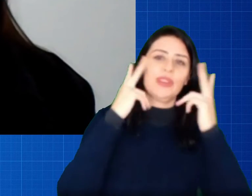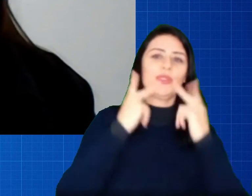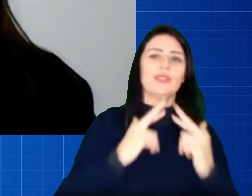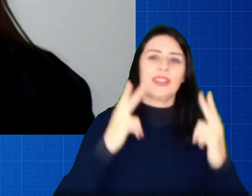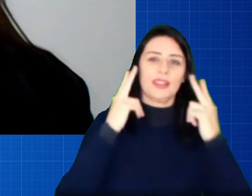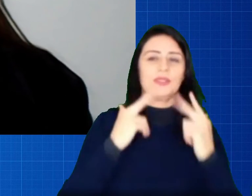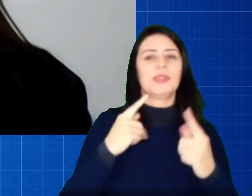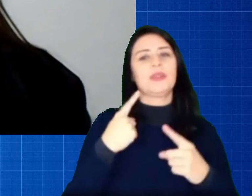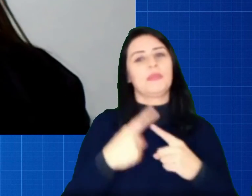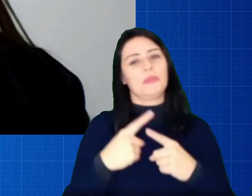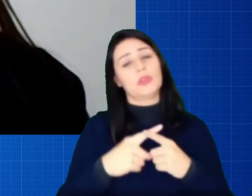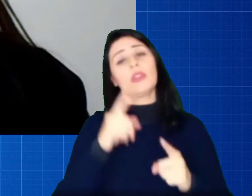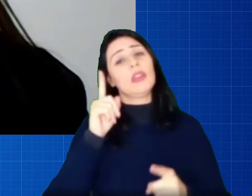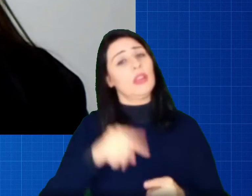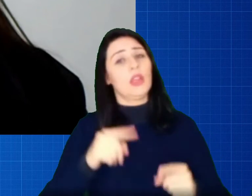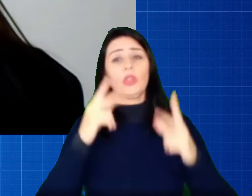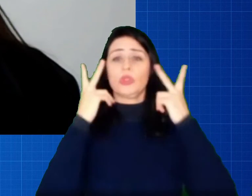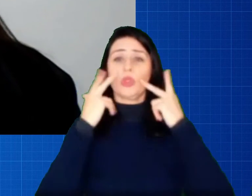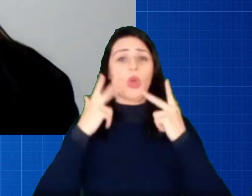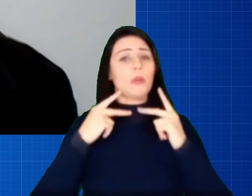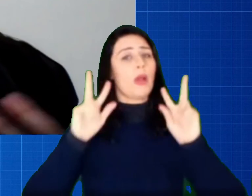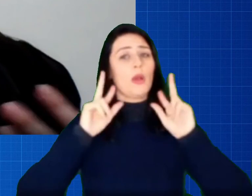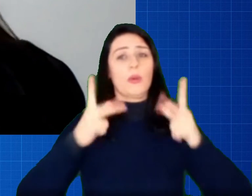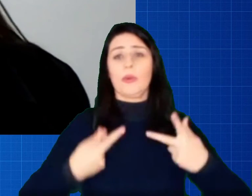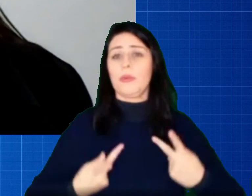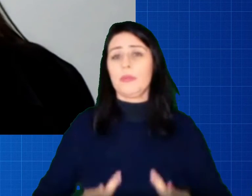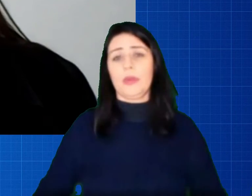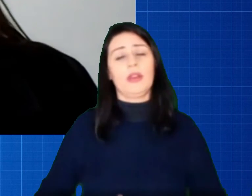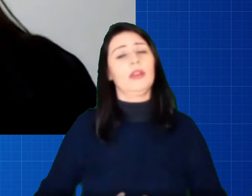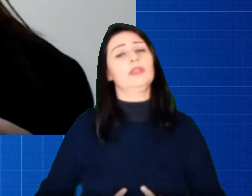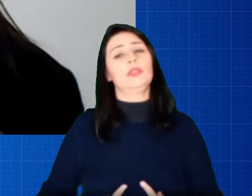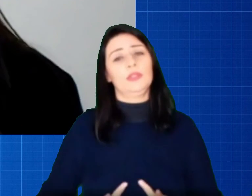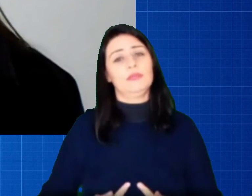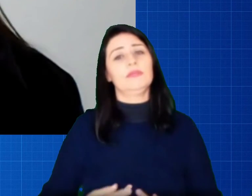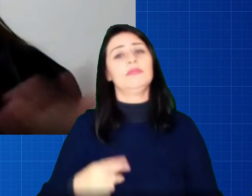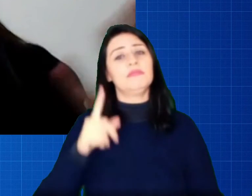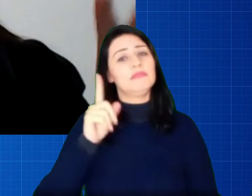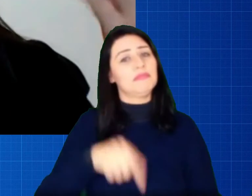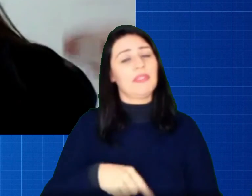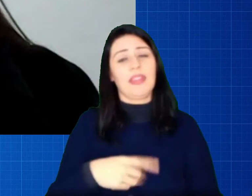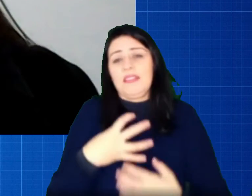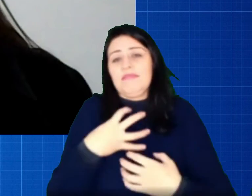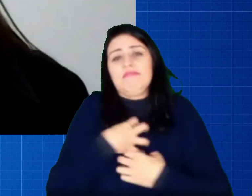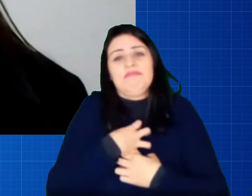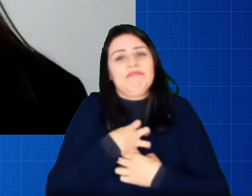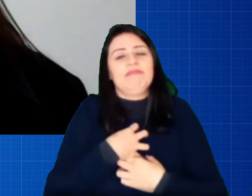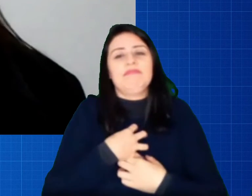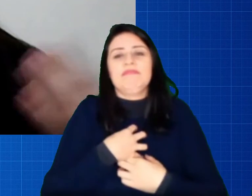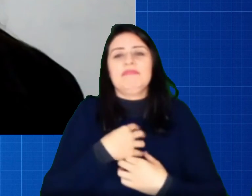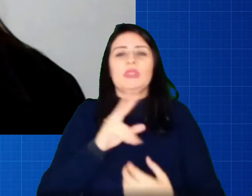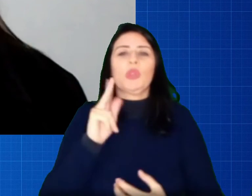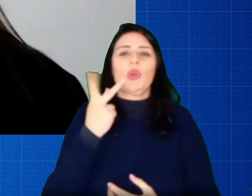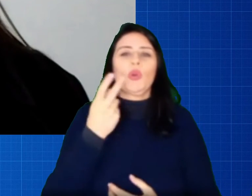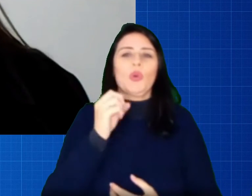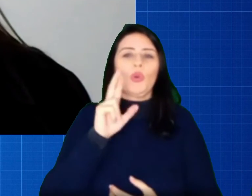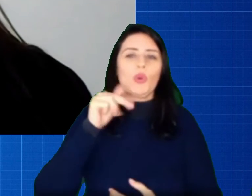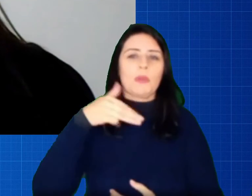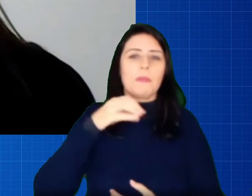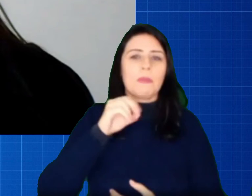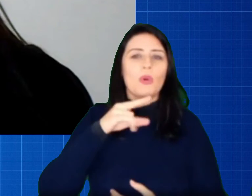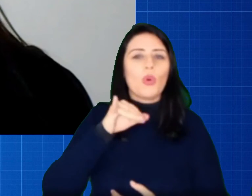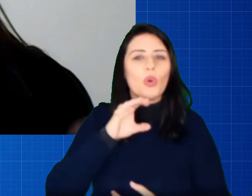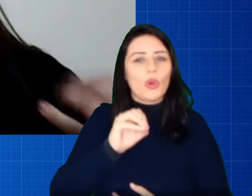abordar de uma forma mais tranquila, de uma forma natural, porque né, faz parte do nosso ser, como vocês colocaram,